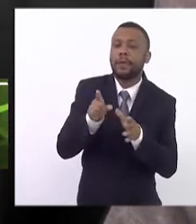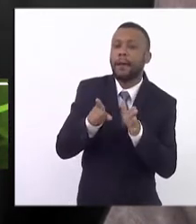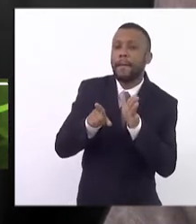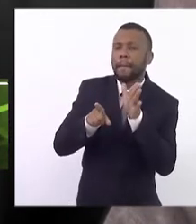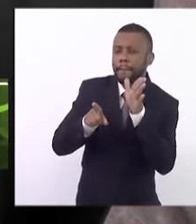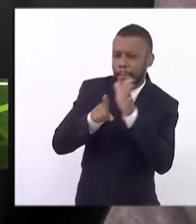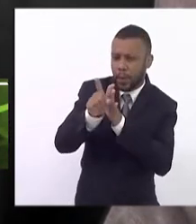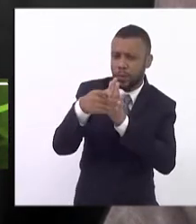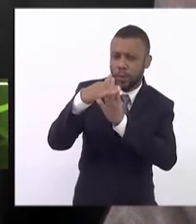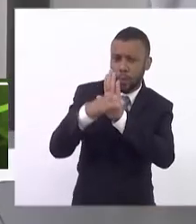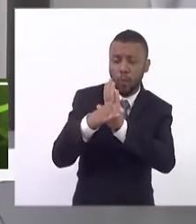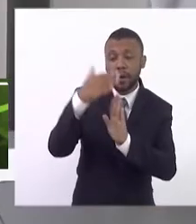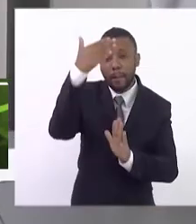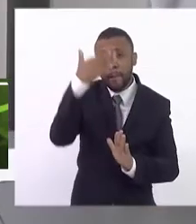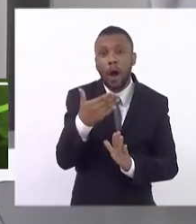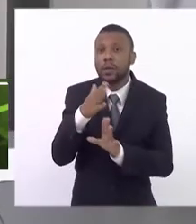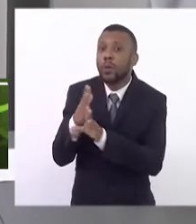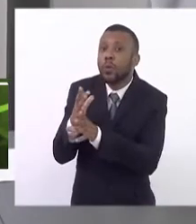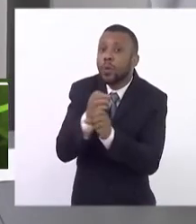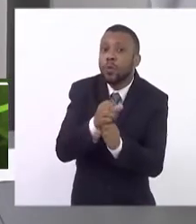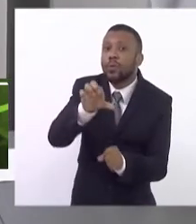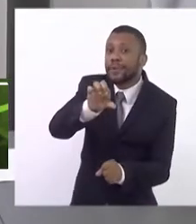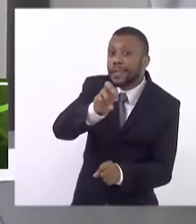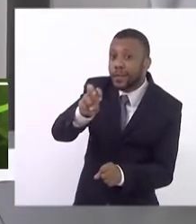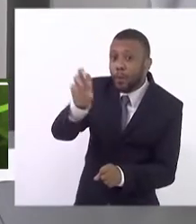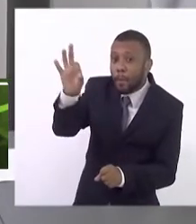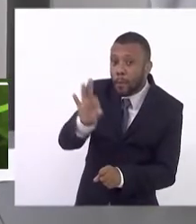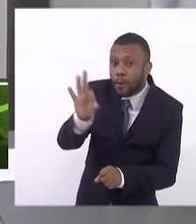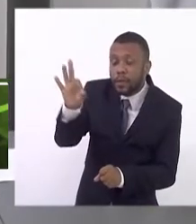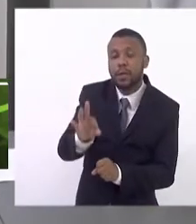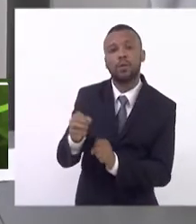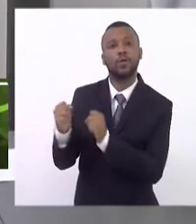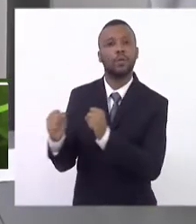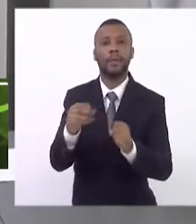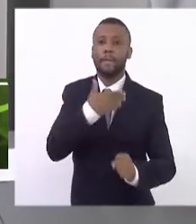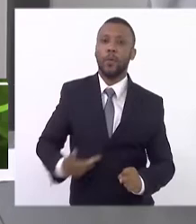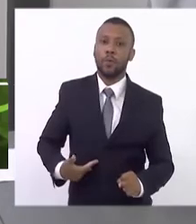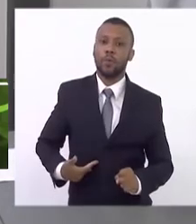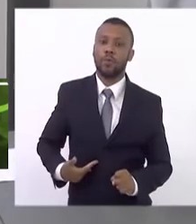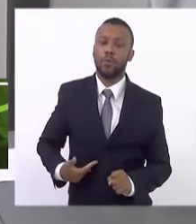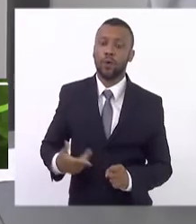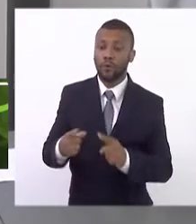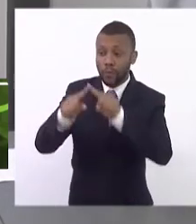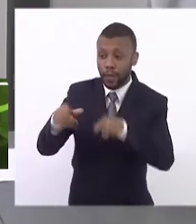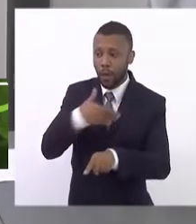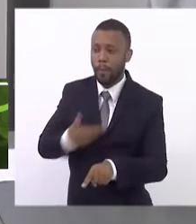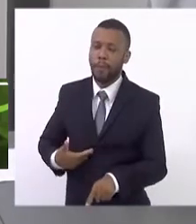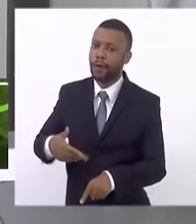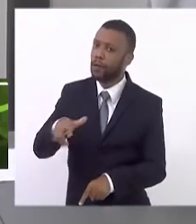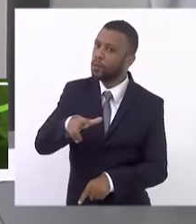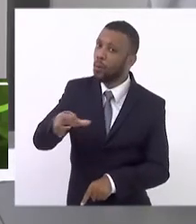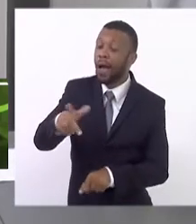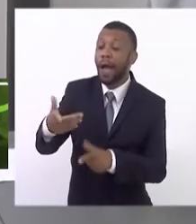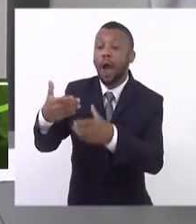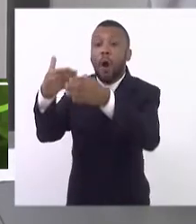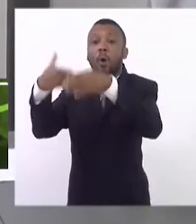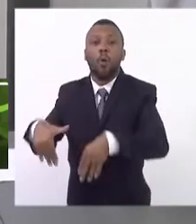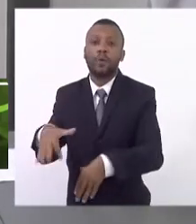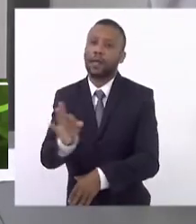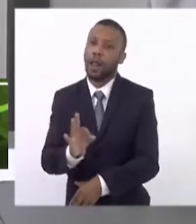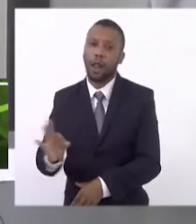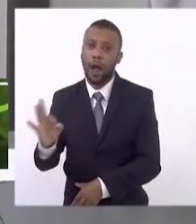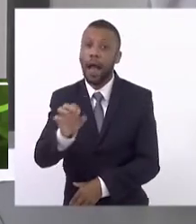demonstra que 95% do poder público não é de funcionário público concursado, é